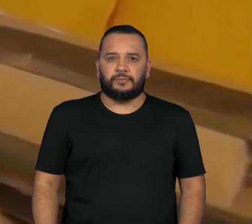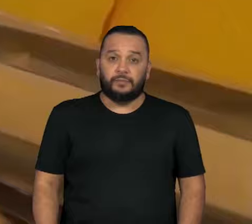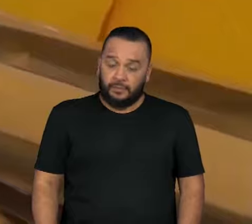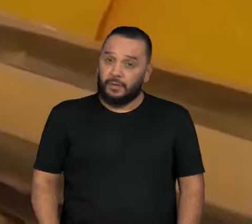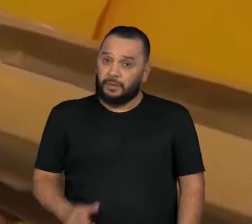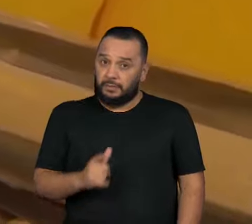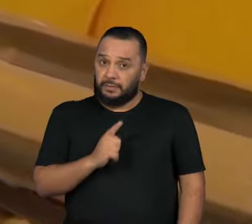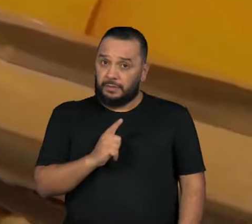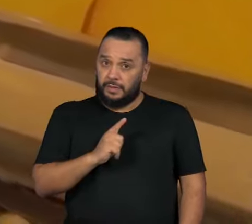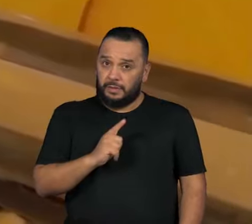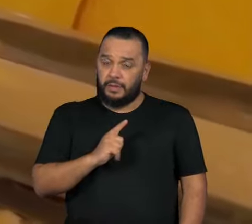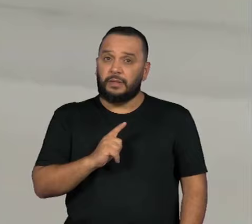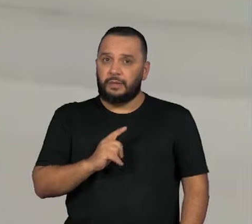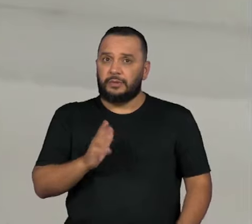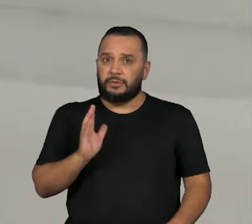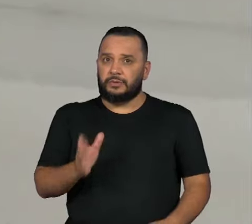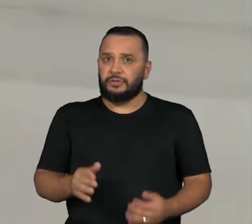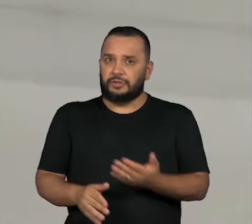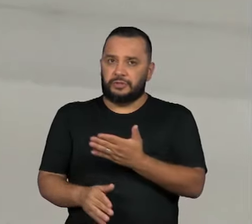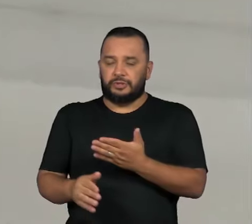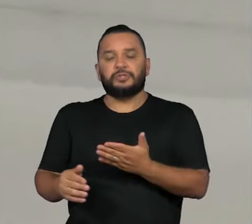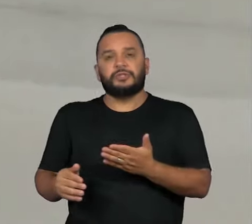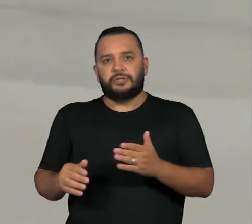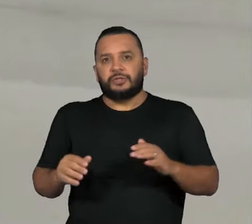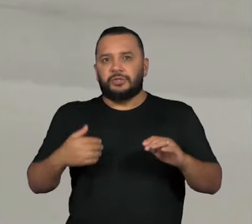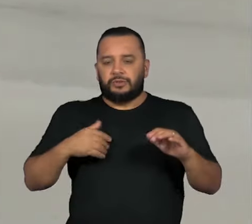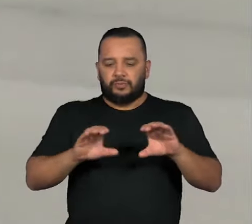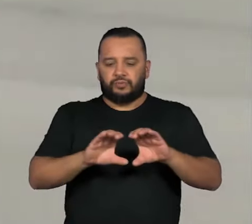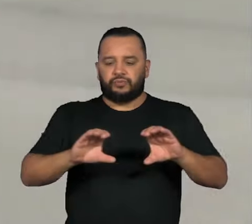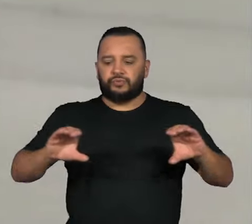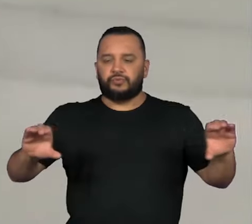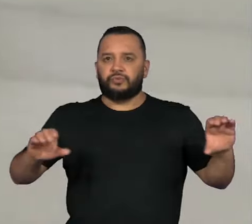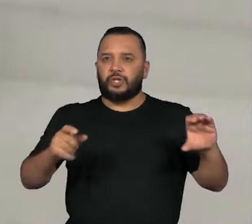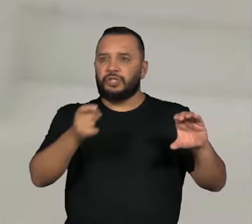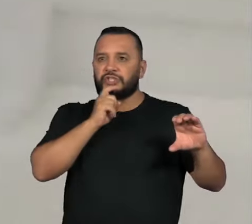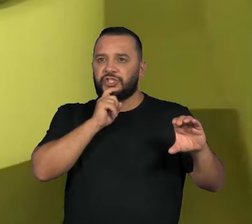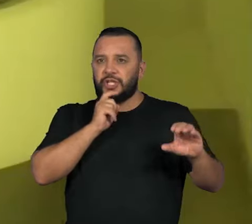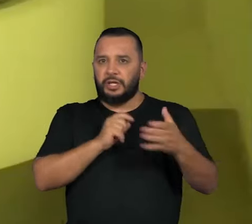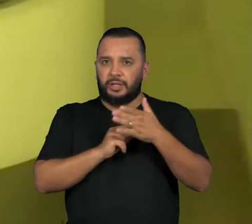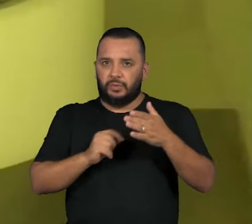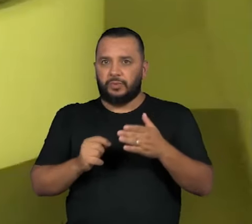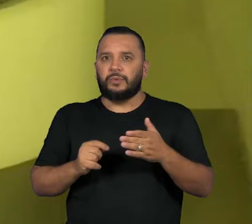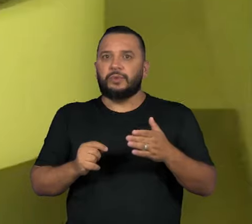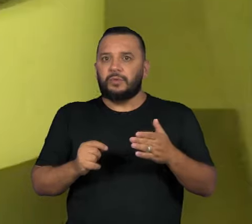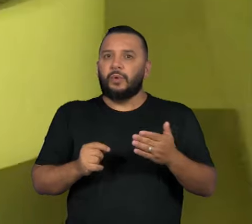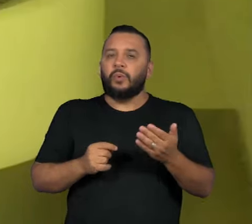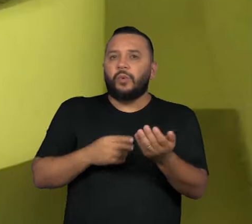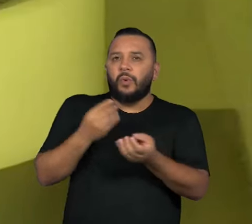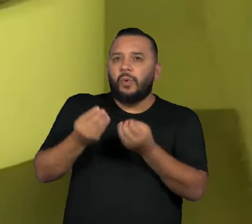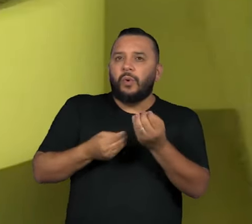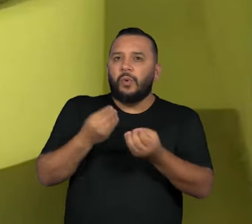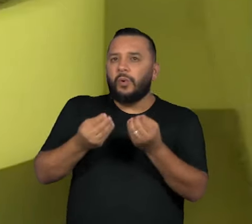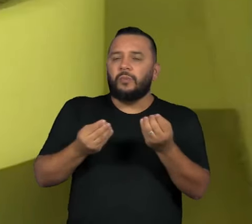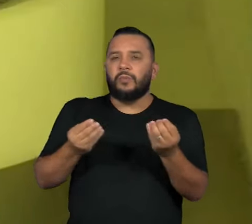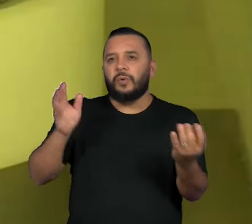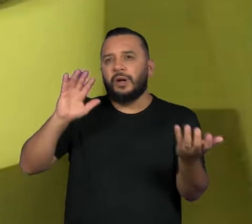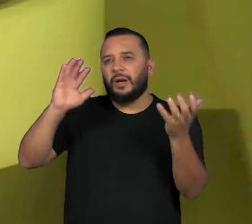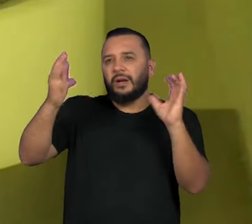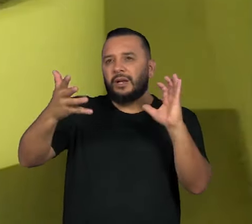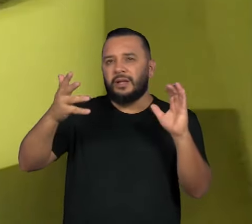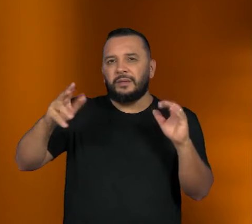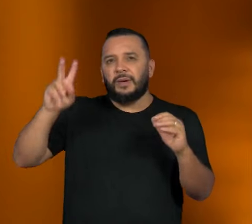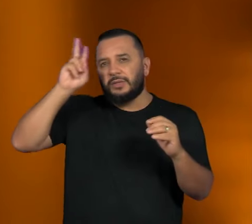Os testemunhos de gelo, estas barras retiradas em profundidade, registram a história do clima no